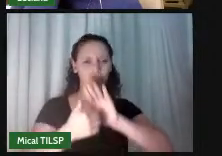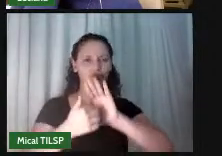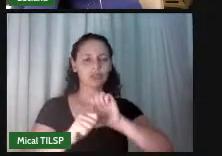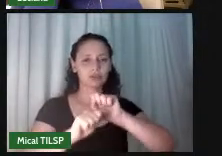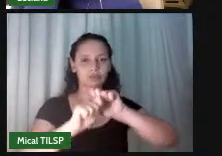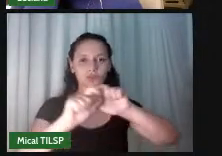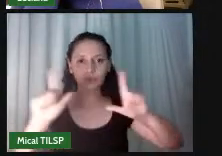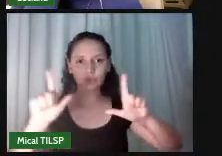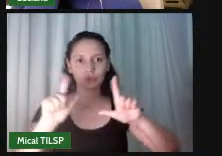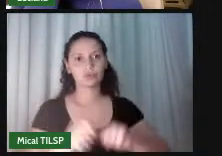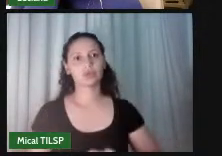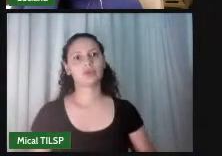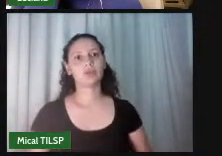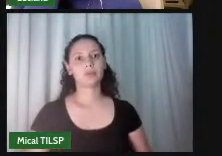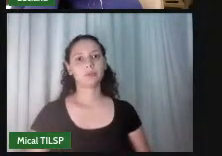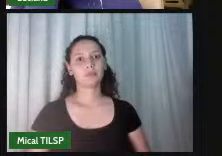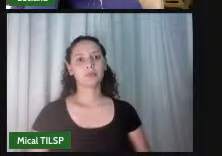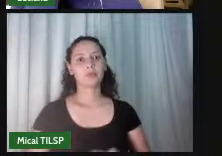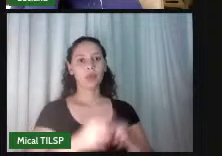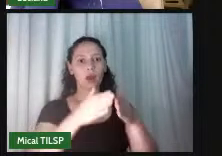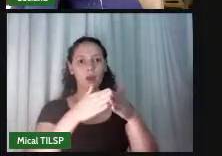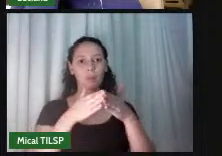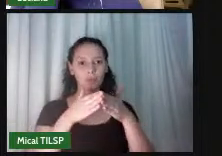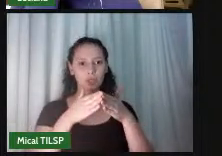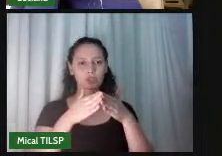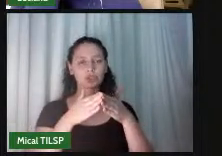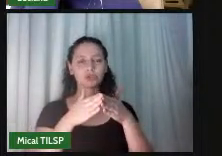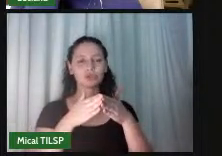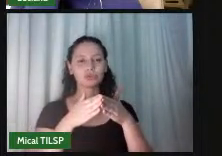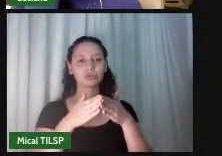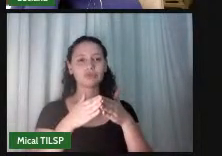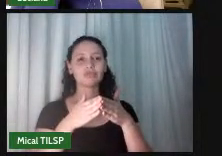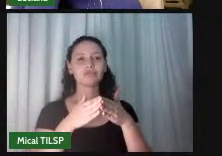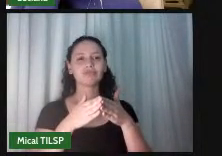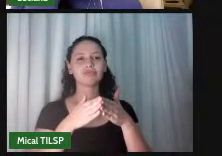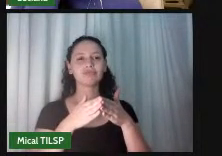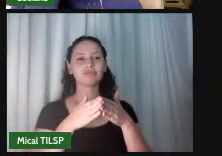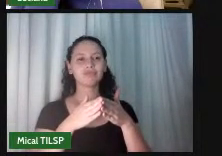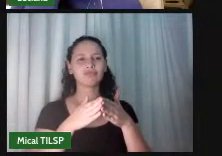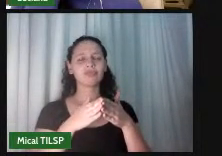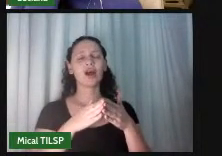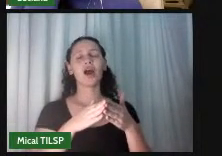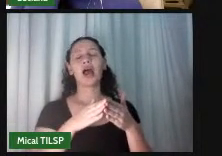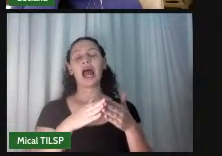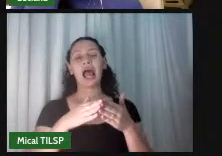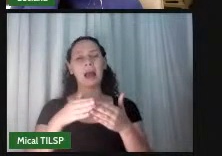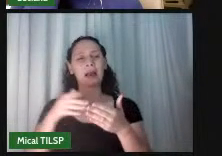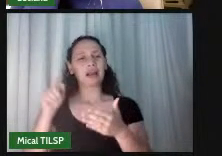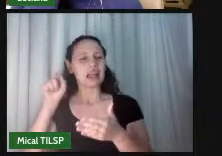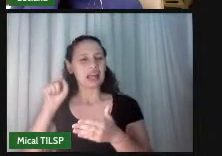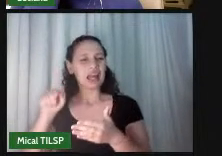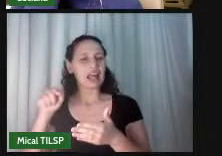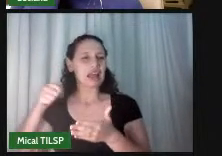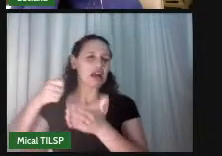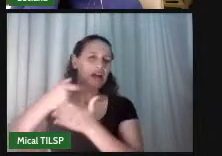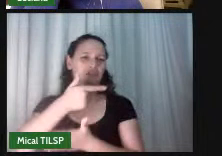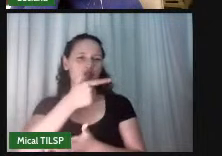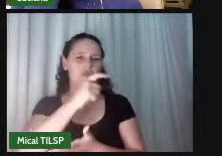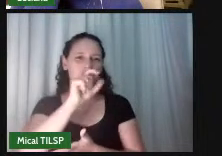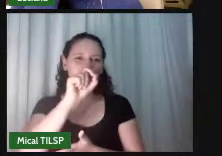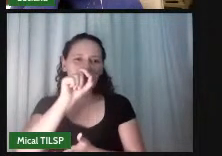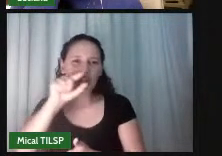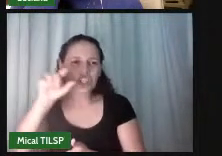Aí vem dos pedidos, condenação do réu, tá? Em 20 mil reais, né, alegando